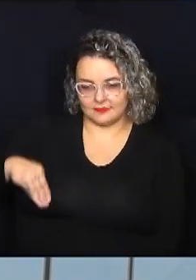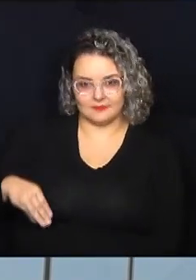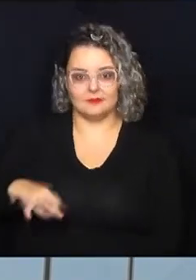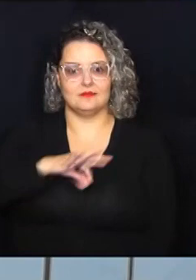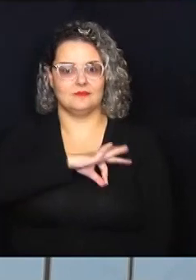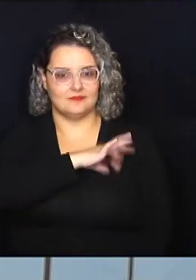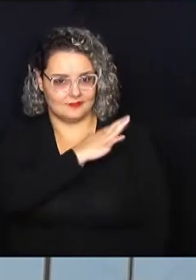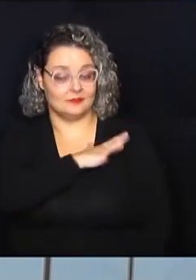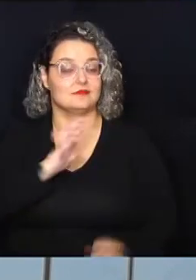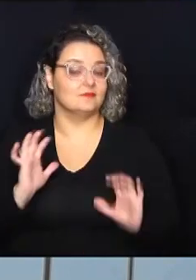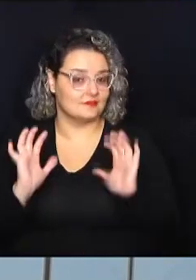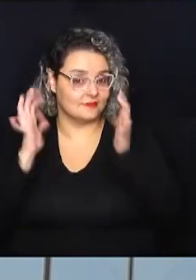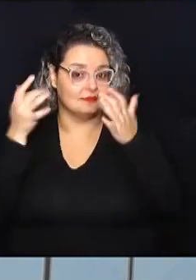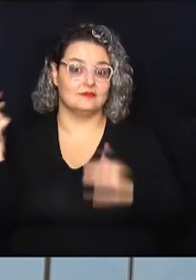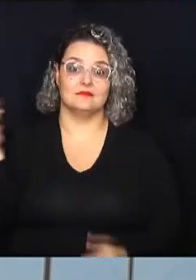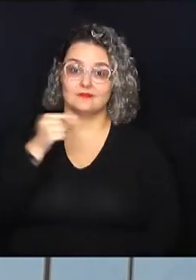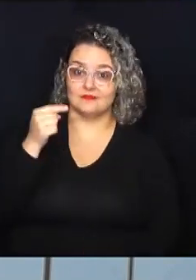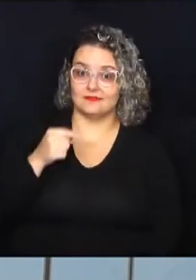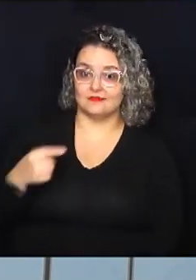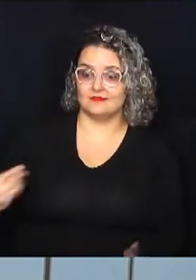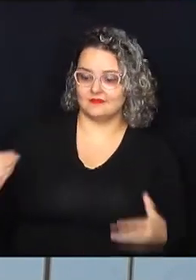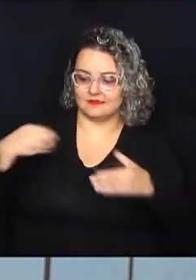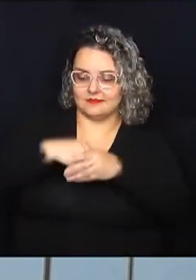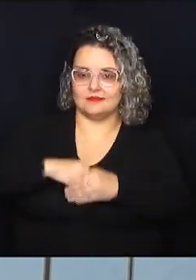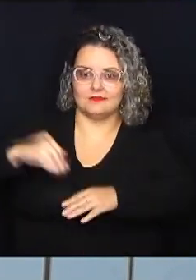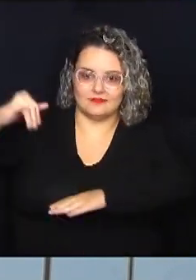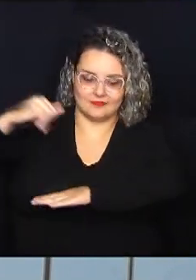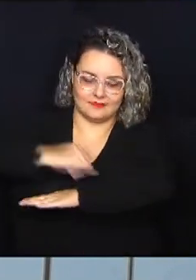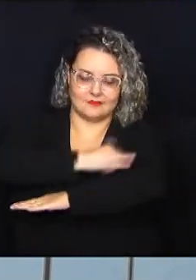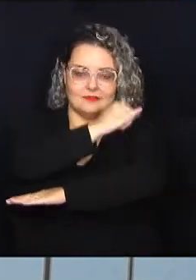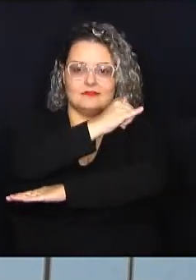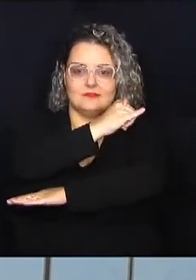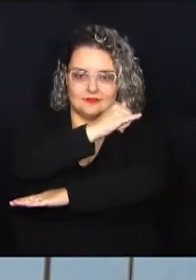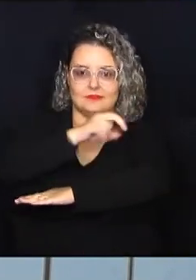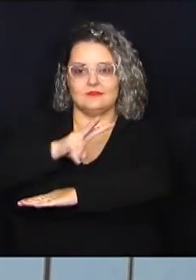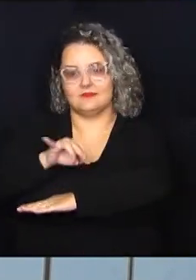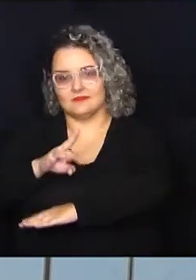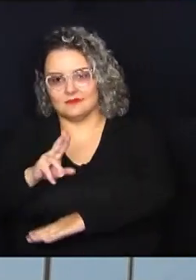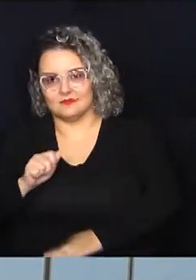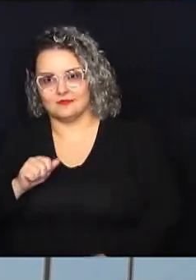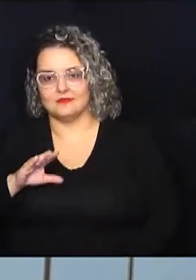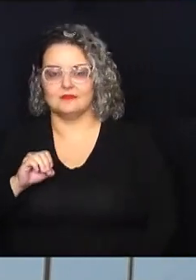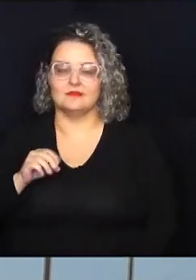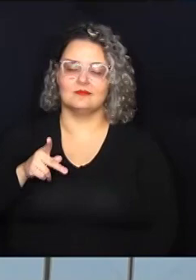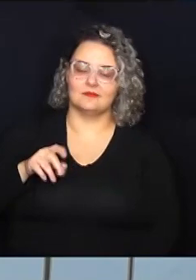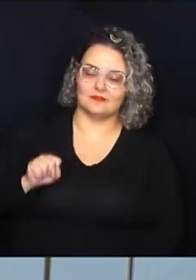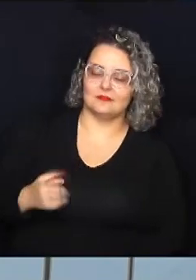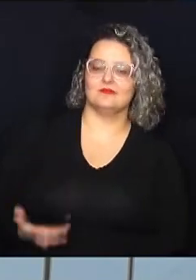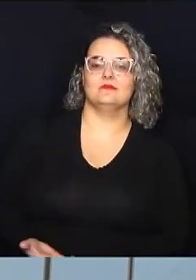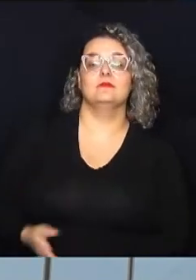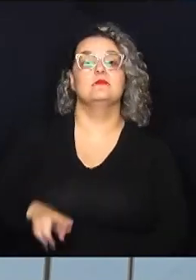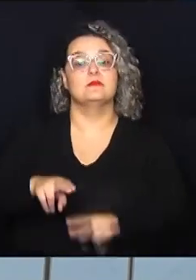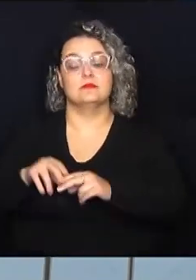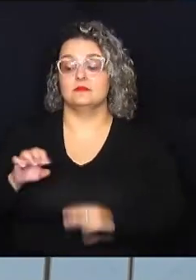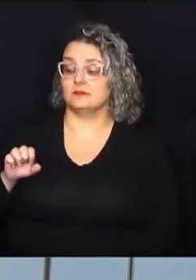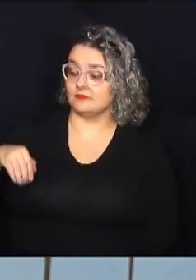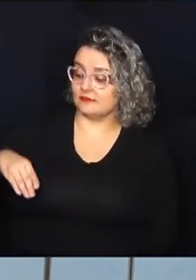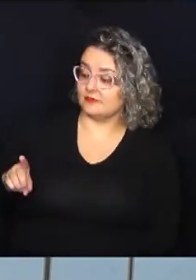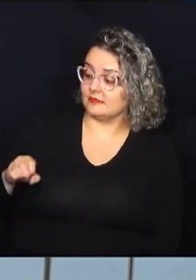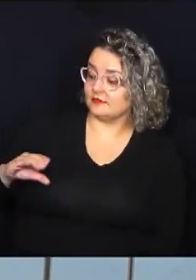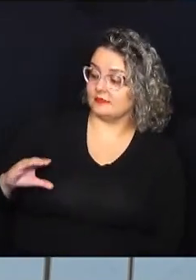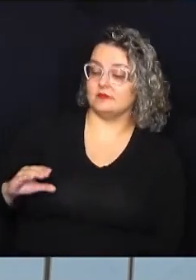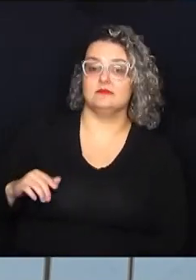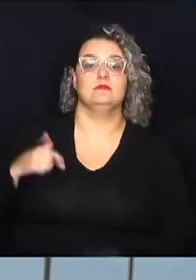vai ser lá nas vias internas do conforto Internacional de Viracopos por isso a emdec prepara uma